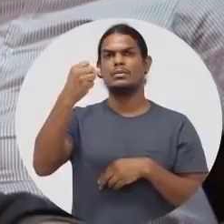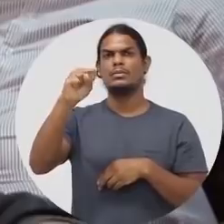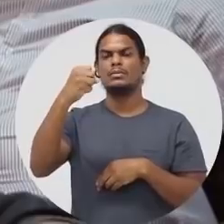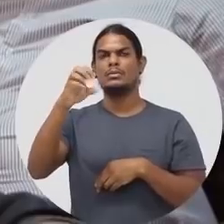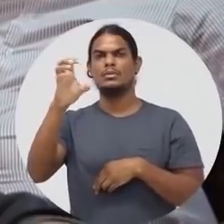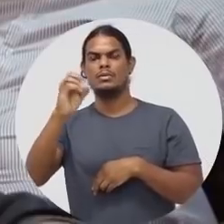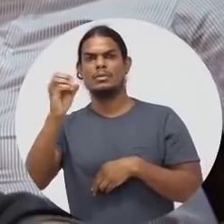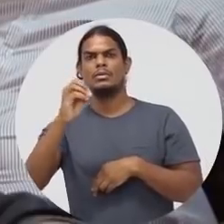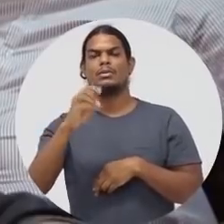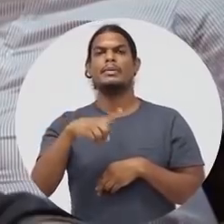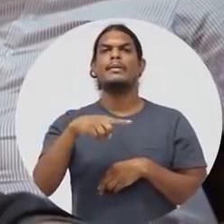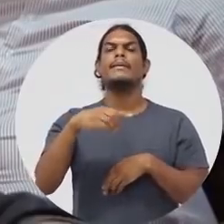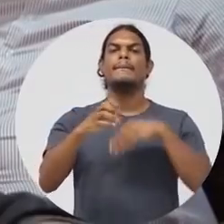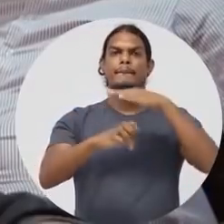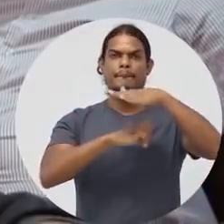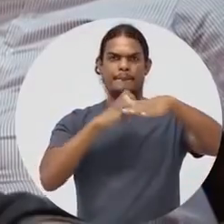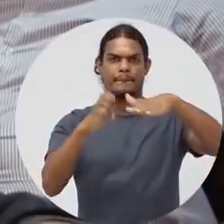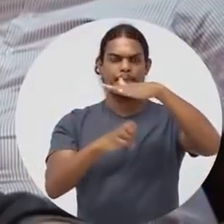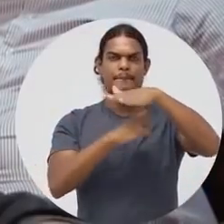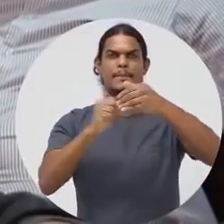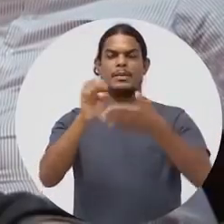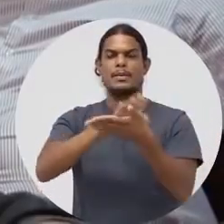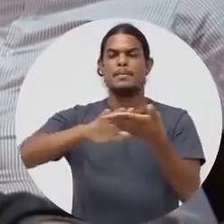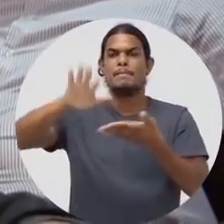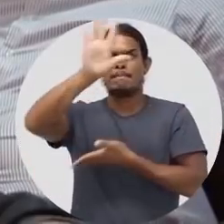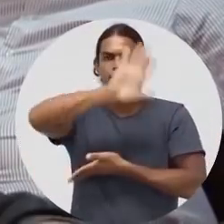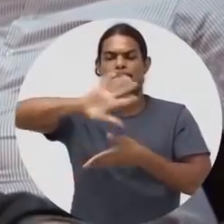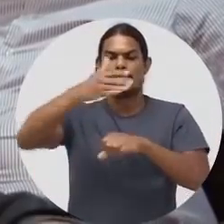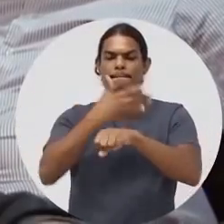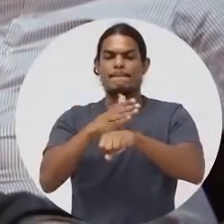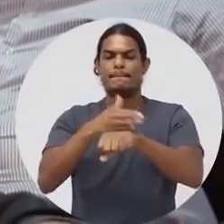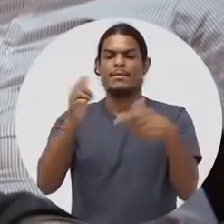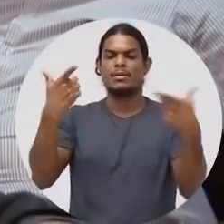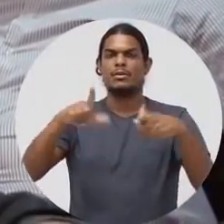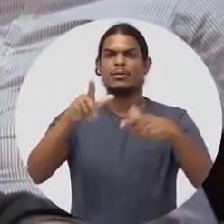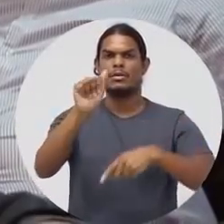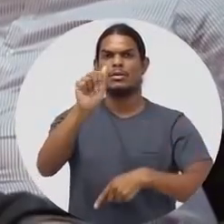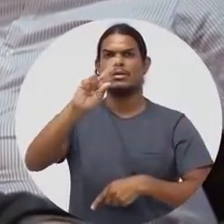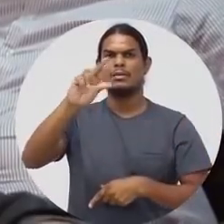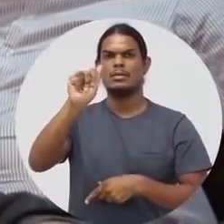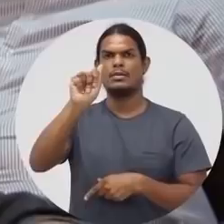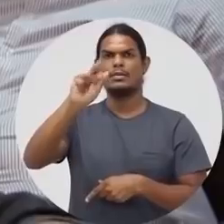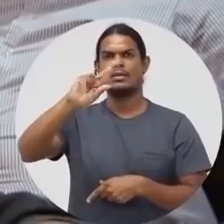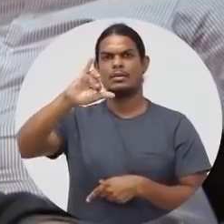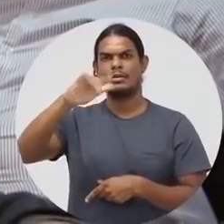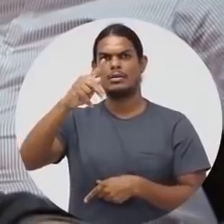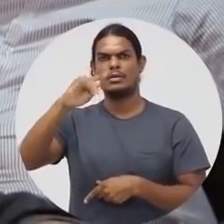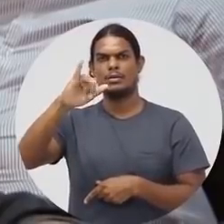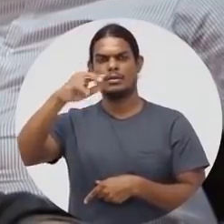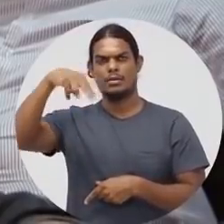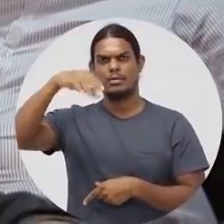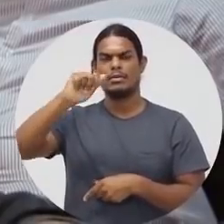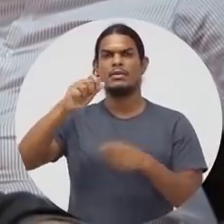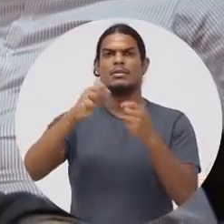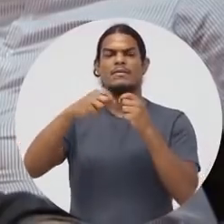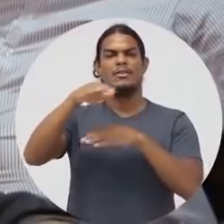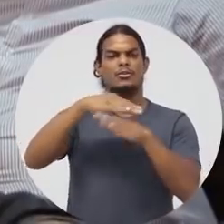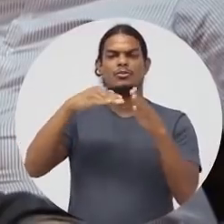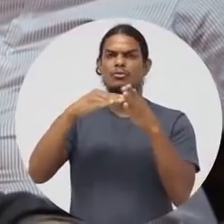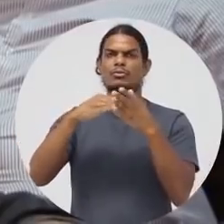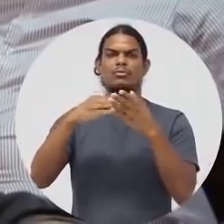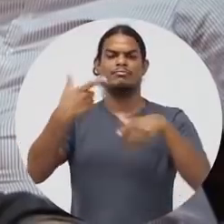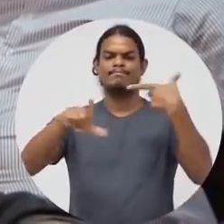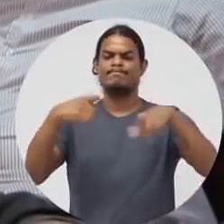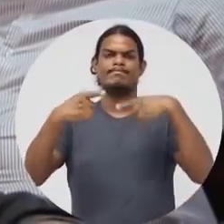indústria brasileira sediada em Araripina. Ela produz tudo faz toda essa parte de